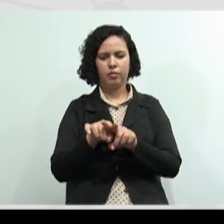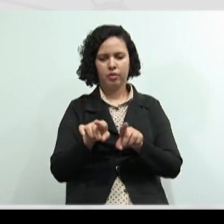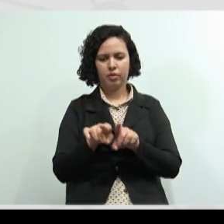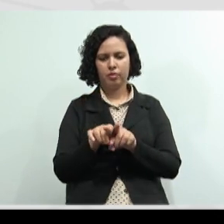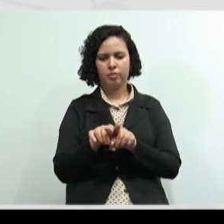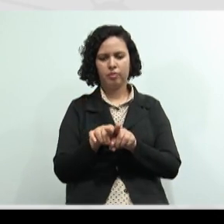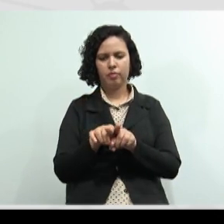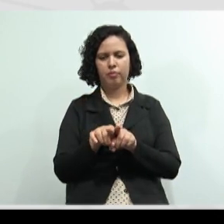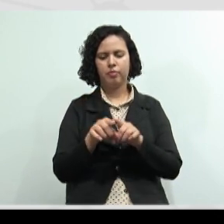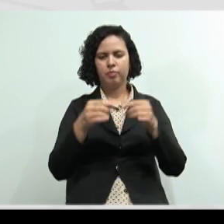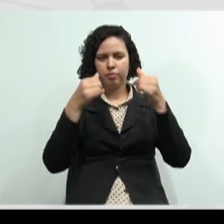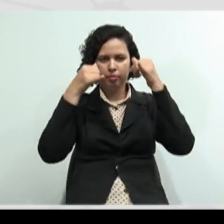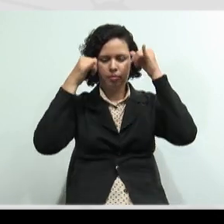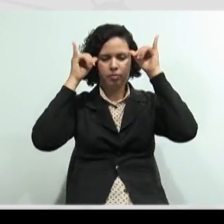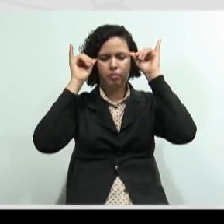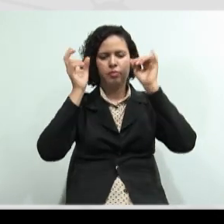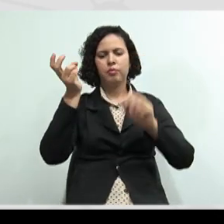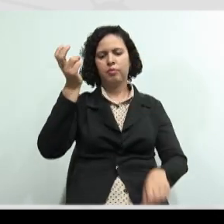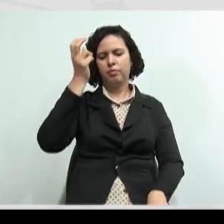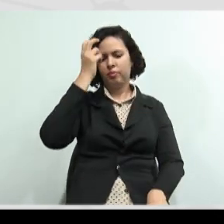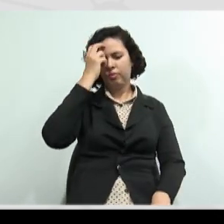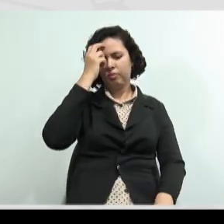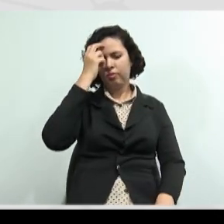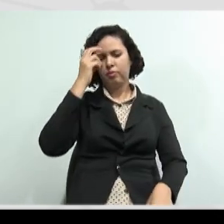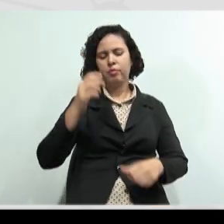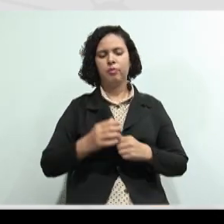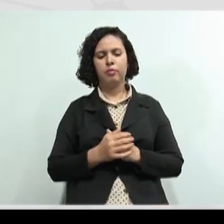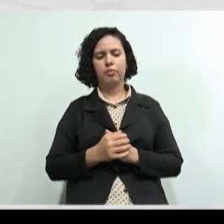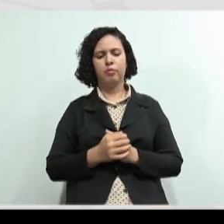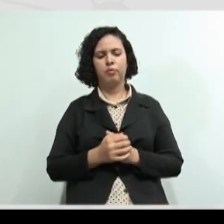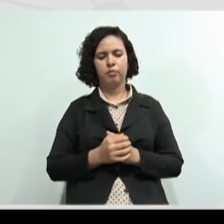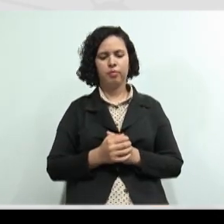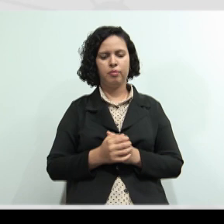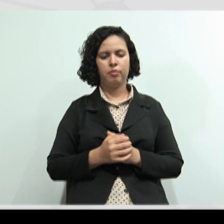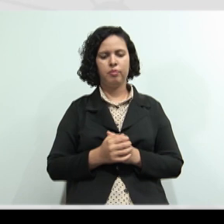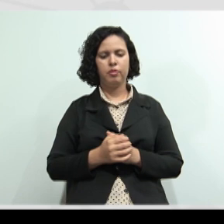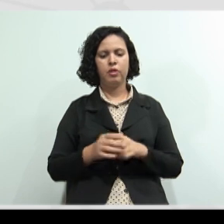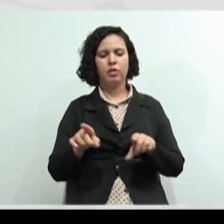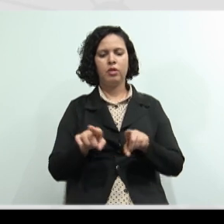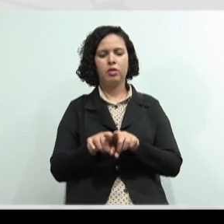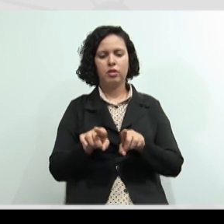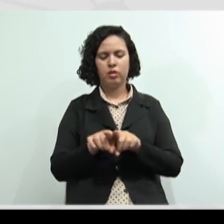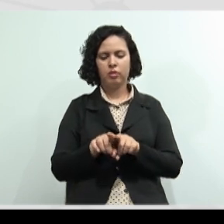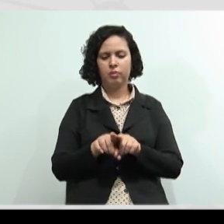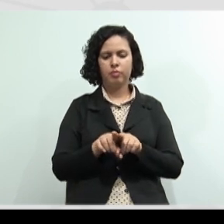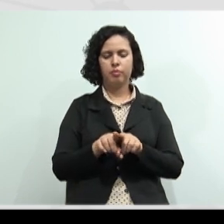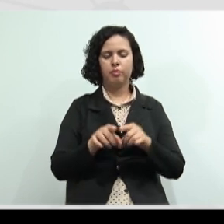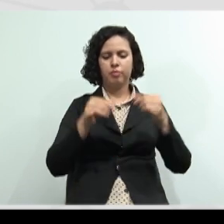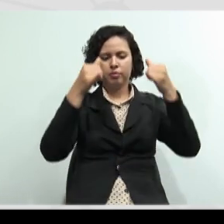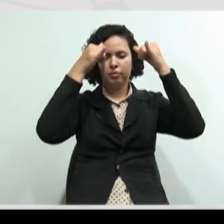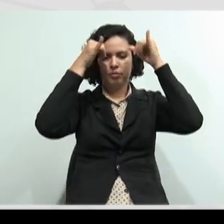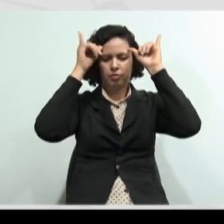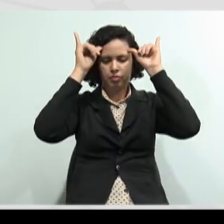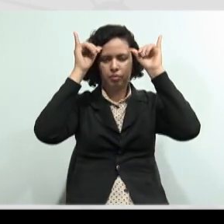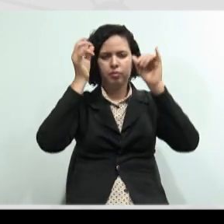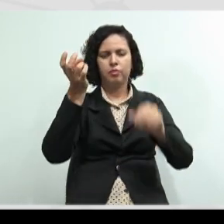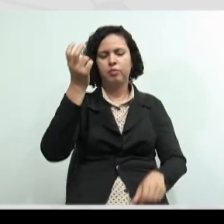aves, bovinoculturas, o gado, né, de corte e bovinocultura de leite, além